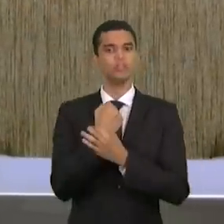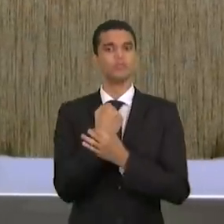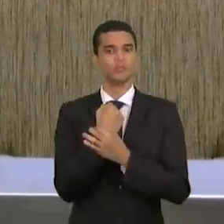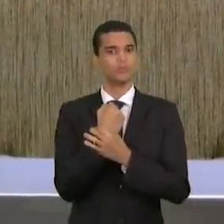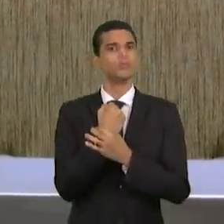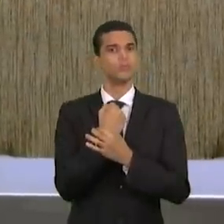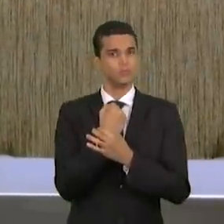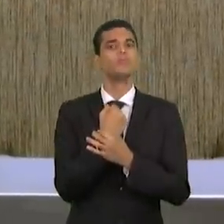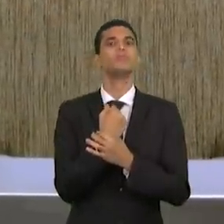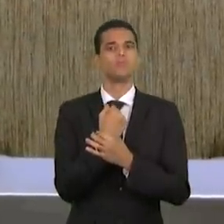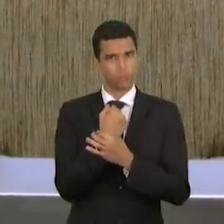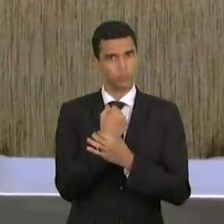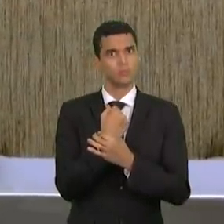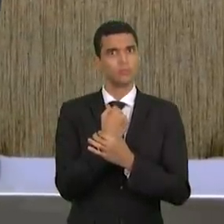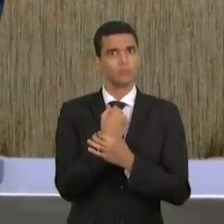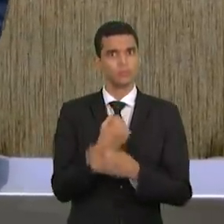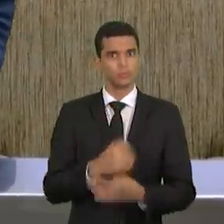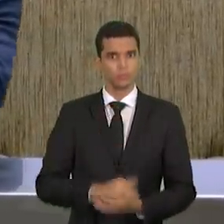Ora,